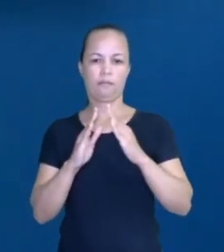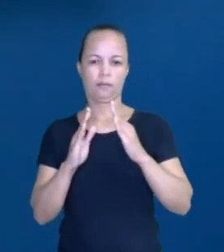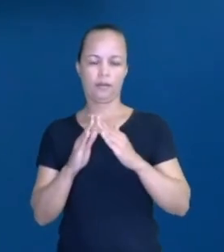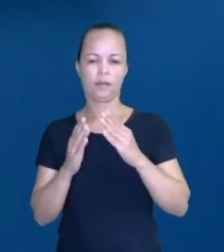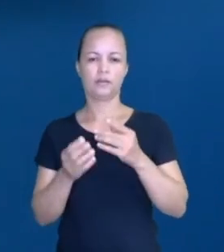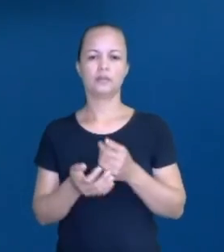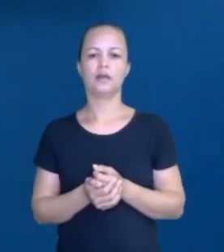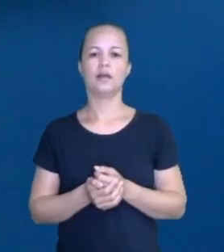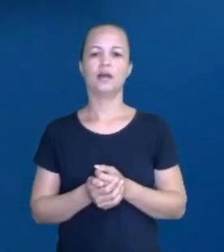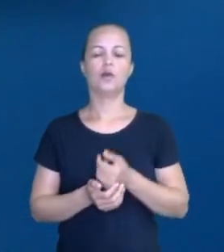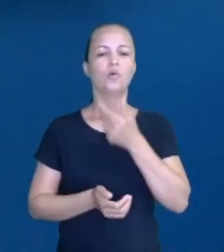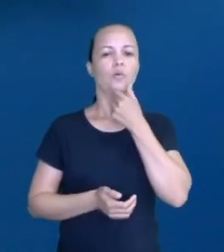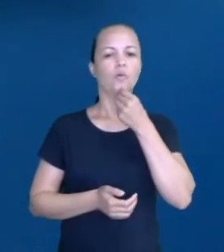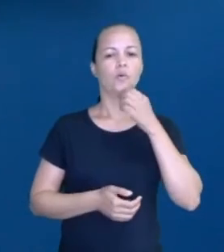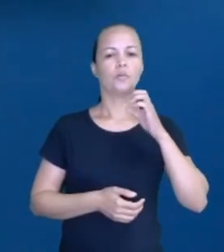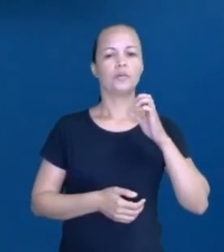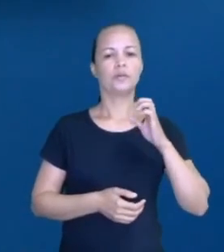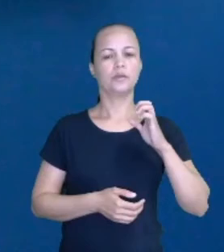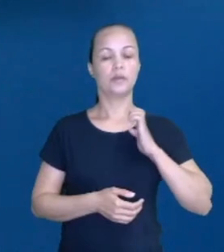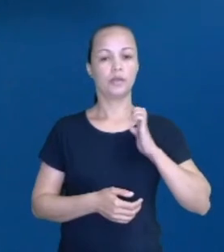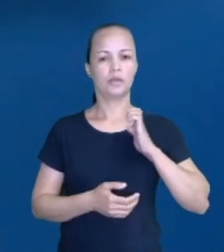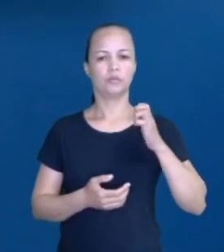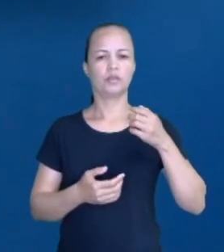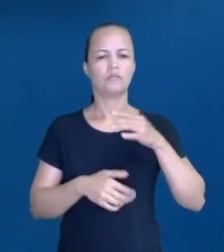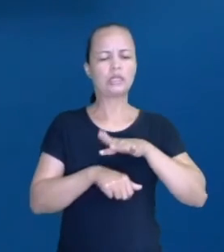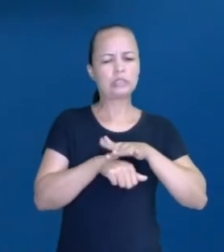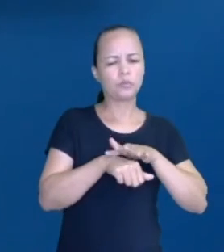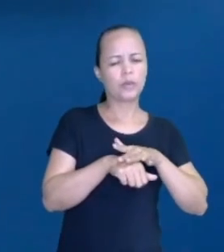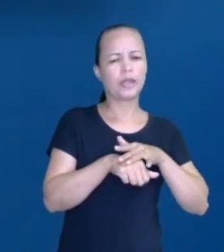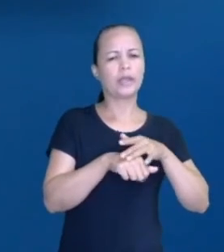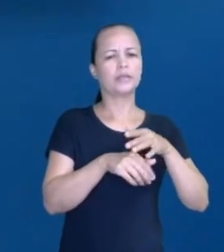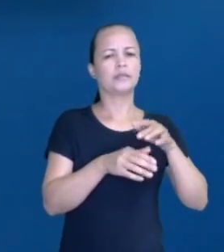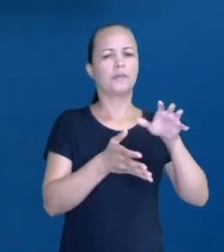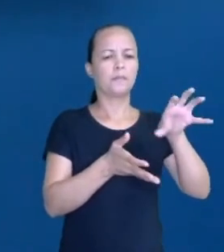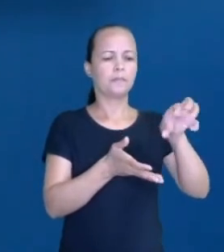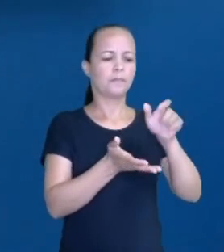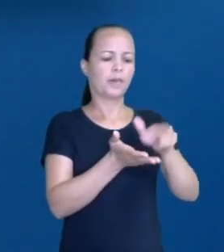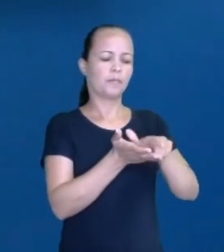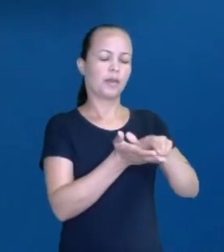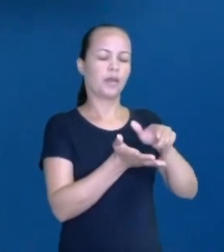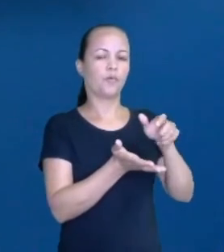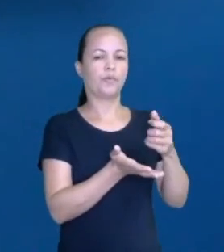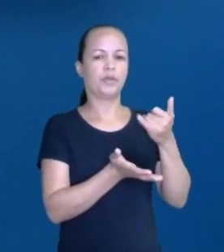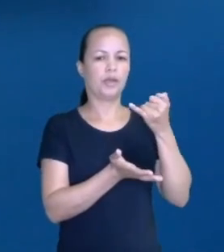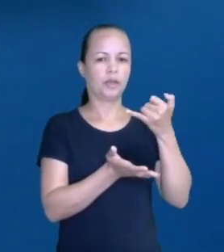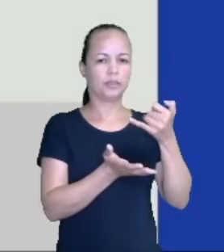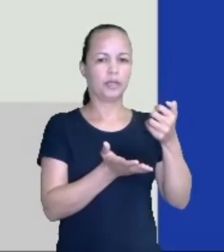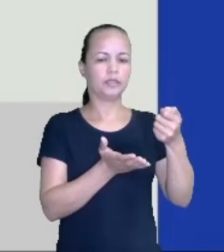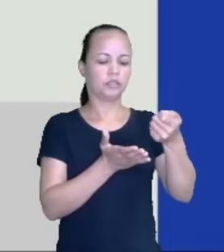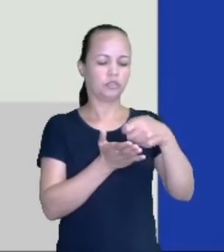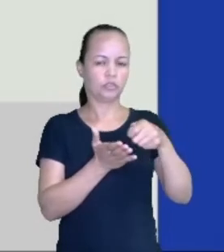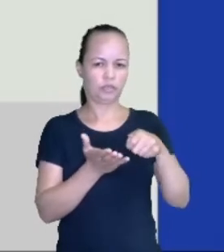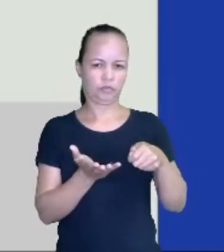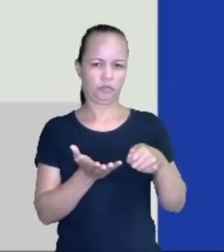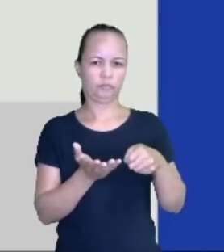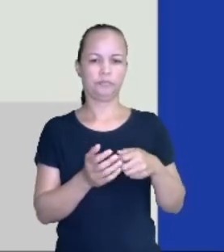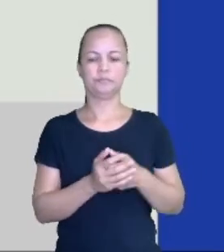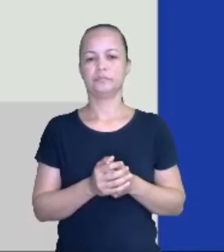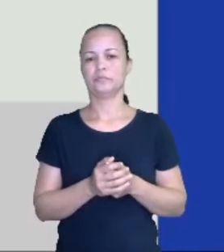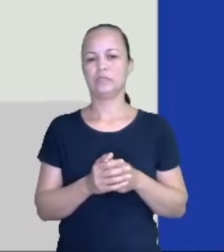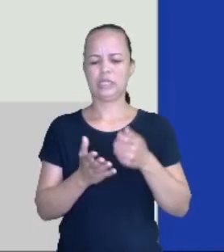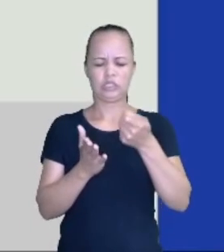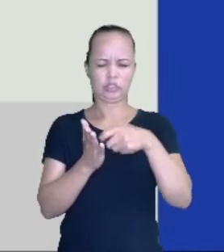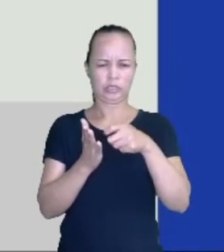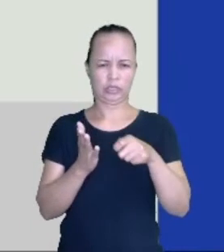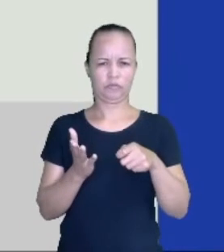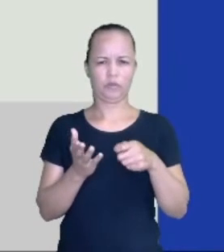Um homem rico estava muito doente, pediu papel e caneta e escreveu assim, ó. quase parecido com aquele texto do presente.